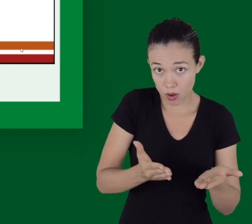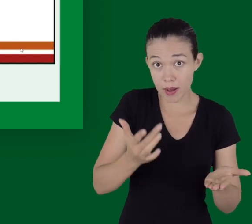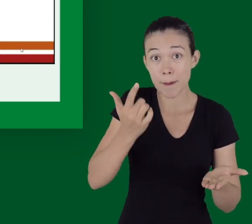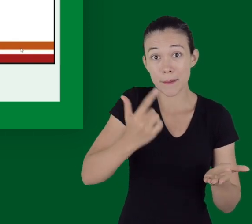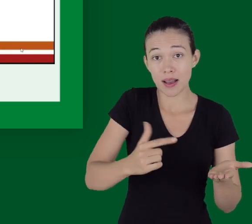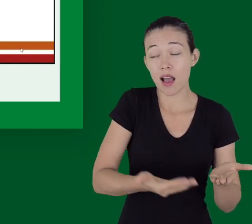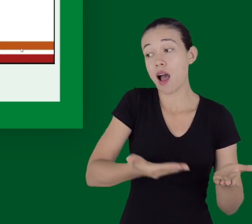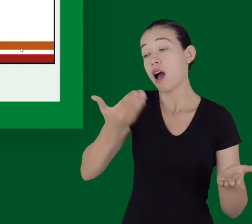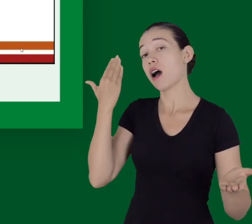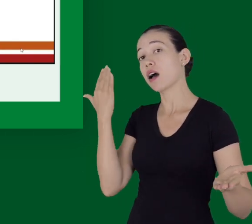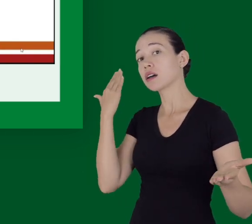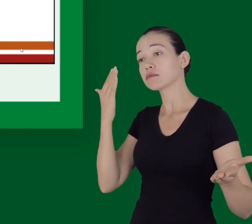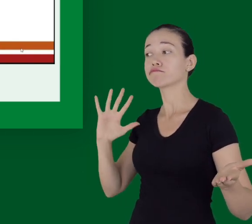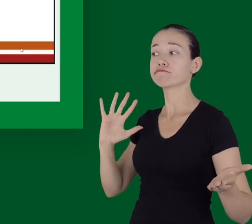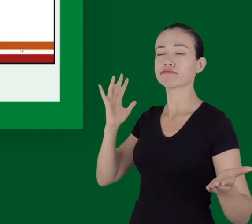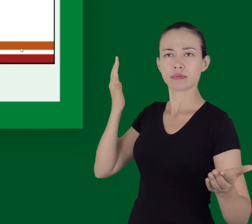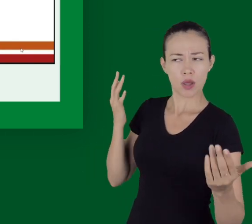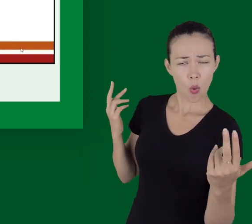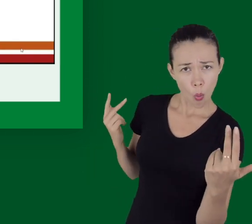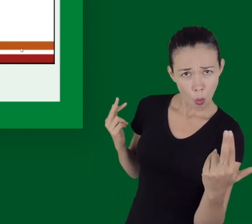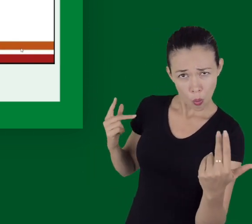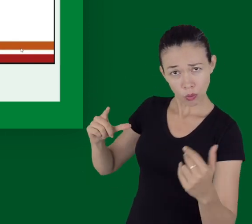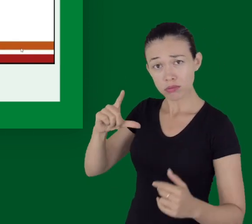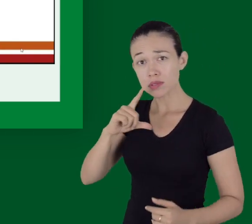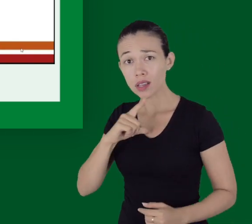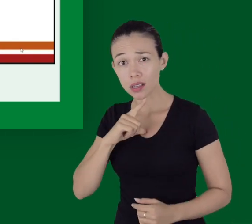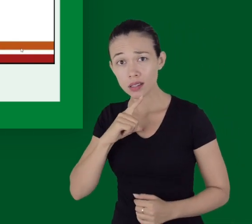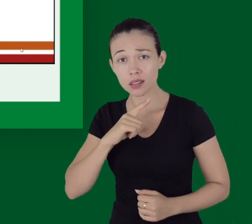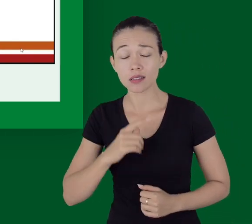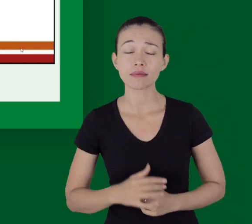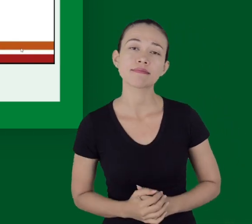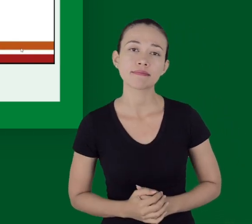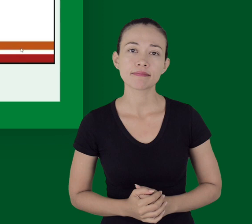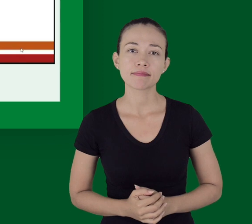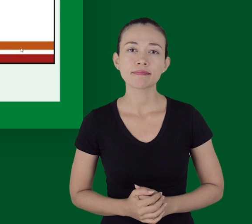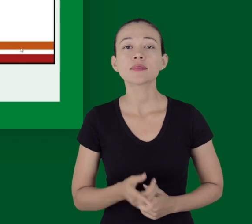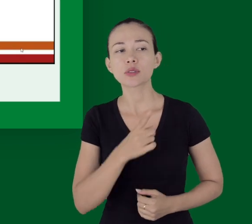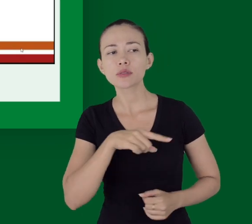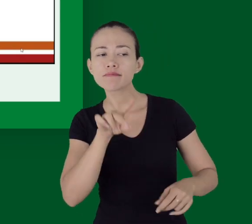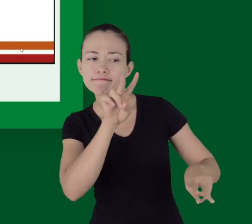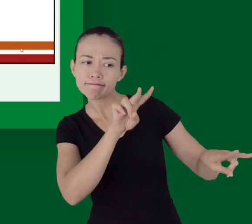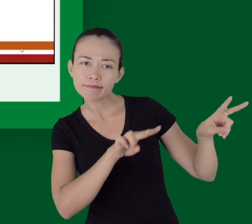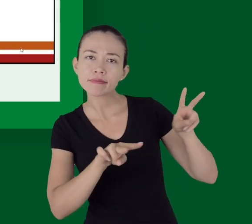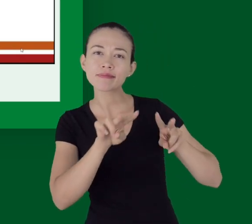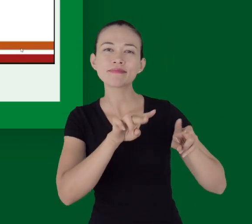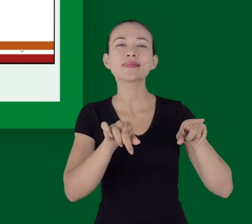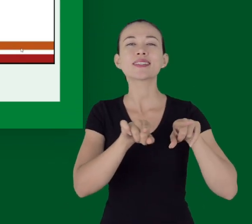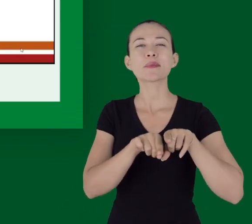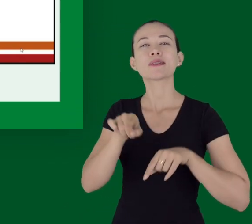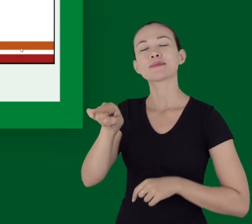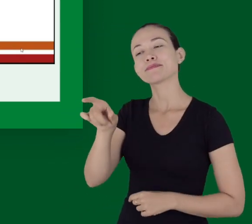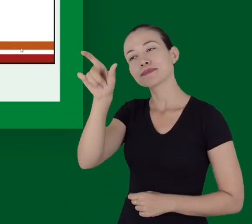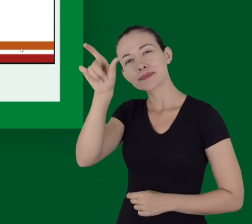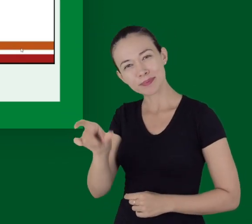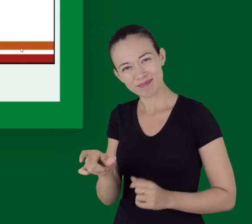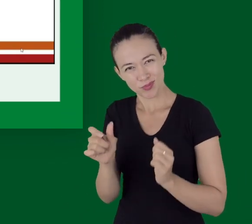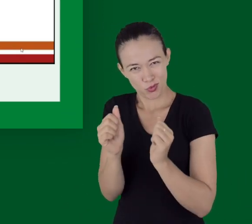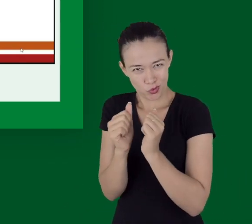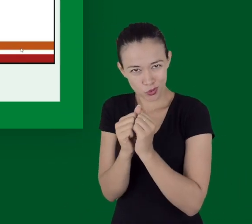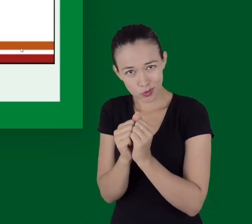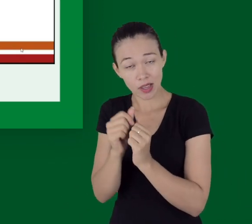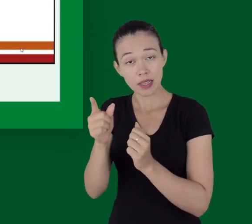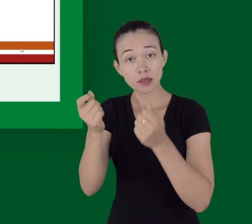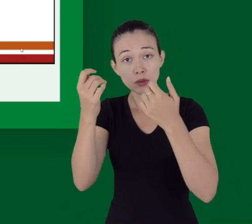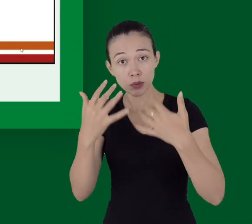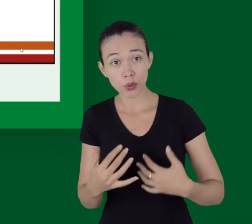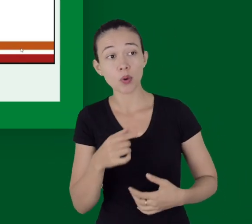vomitar. E o evento mesmo, né? Tanto o evento prévio quanto o evento atual. Se ele teve algum evento prévio igual a esse, se ele já teve